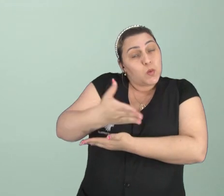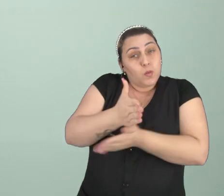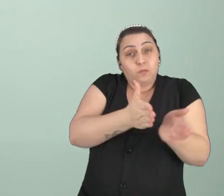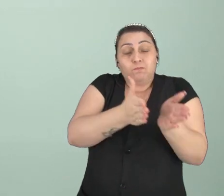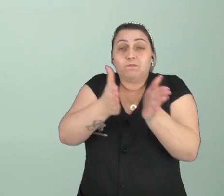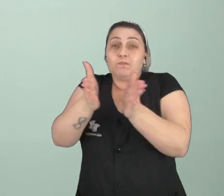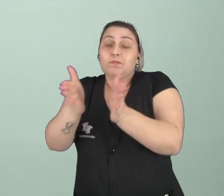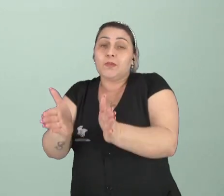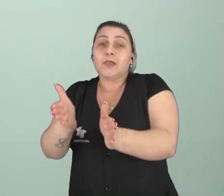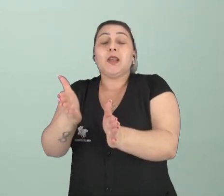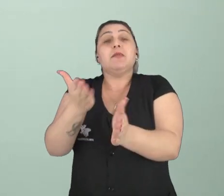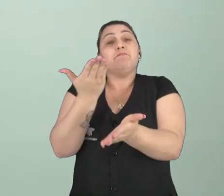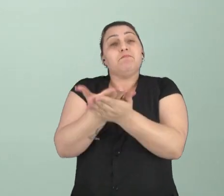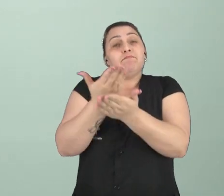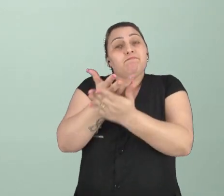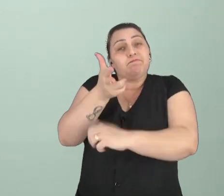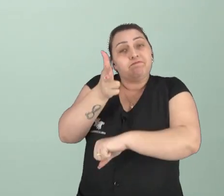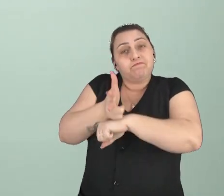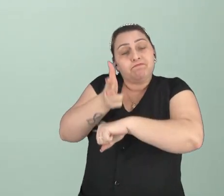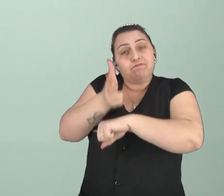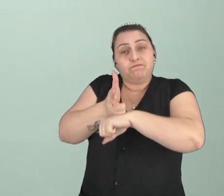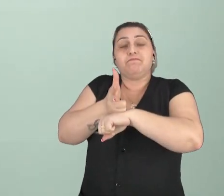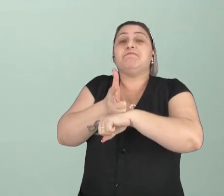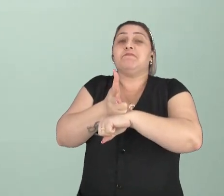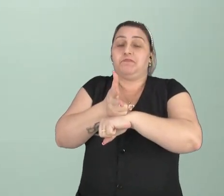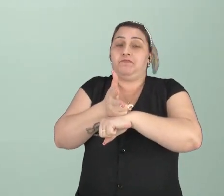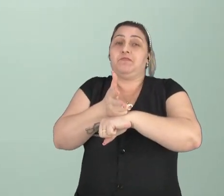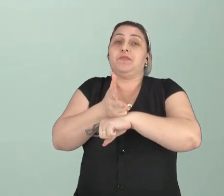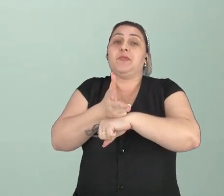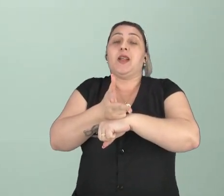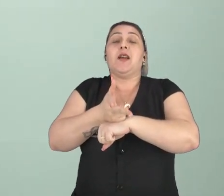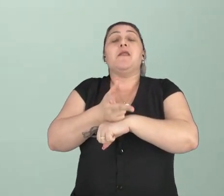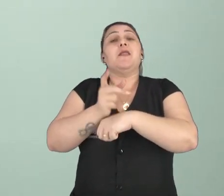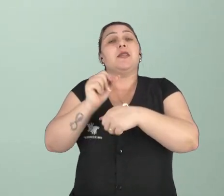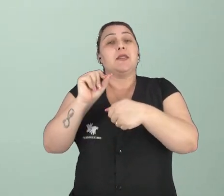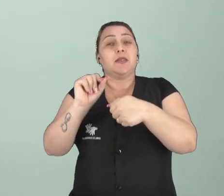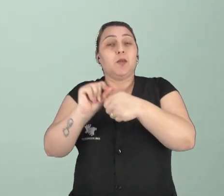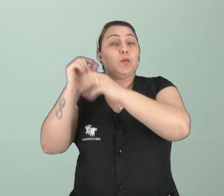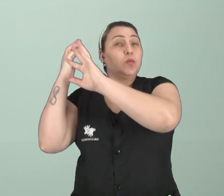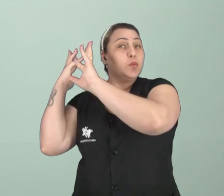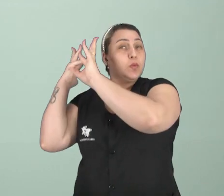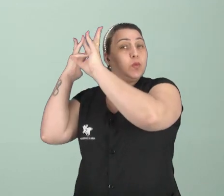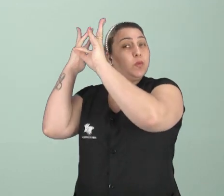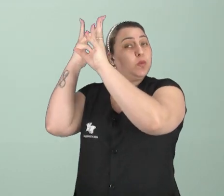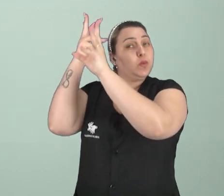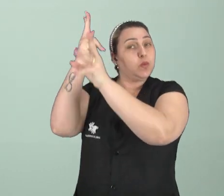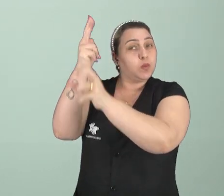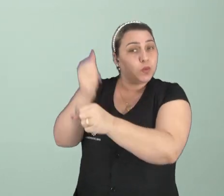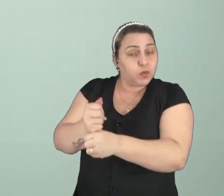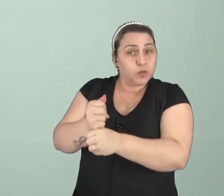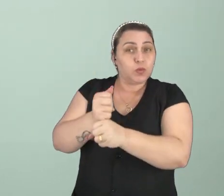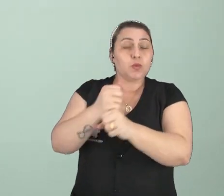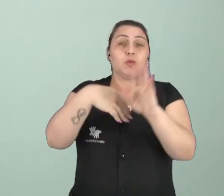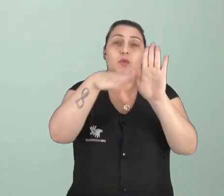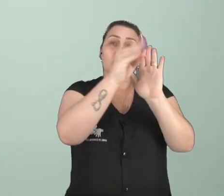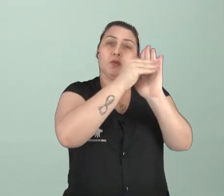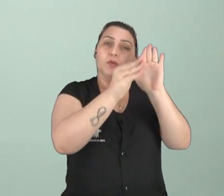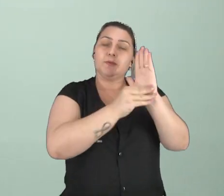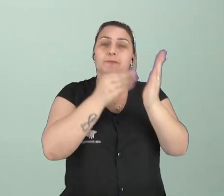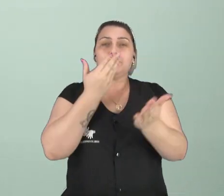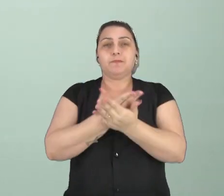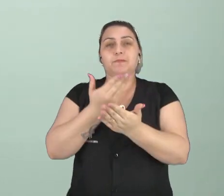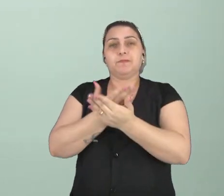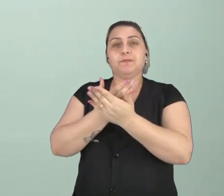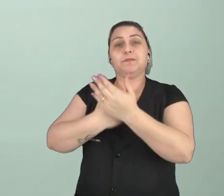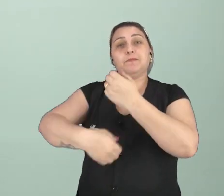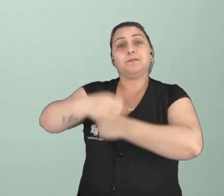etapa dessas aulas gravadas. Dessa vez a gente vai fazer um pouco de uma recapitulação dos conteúdos que vocês estudaram